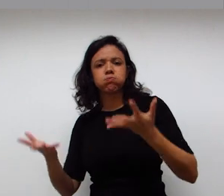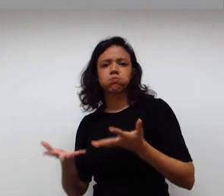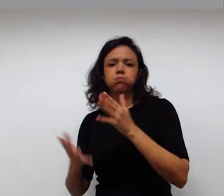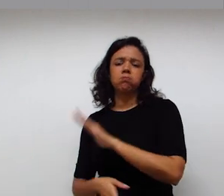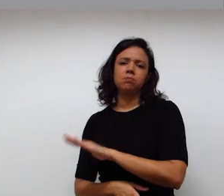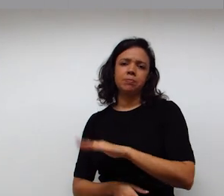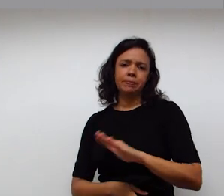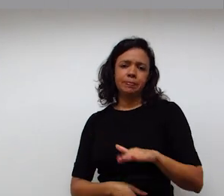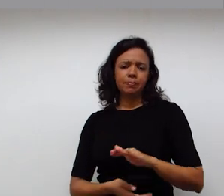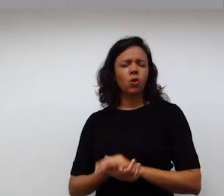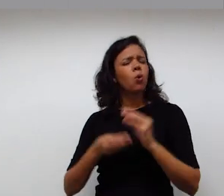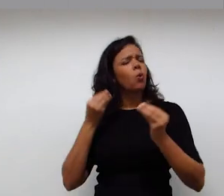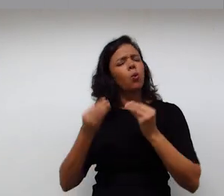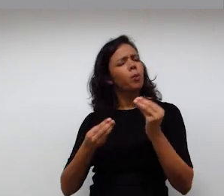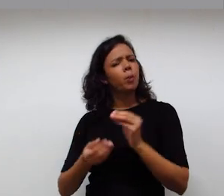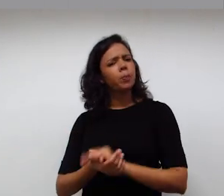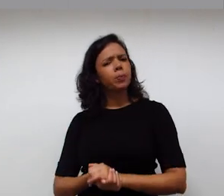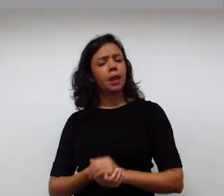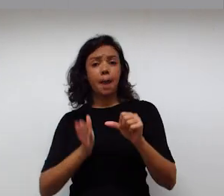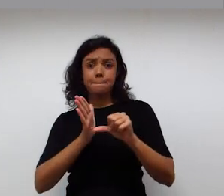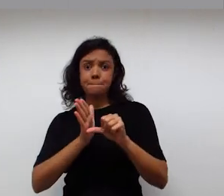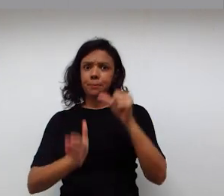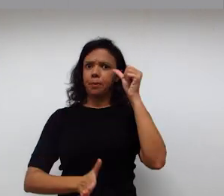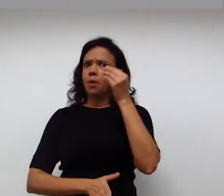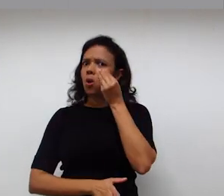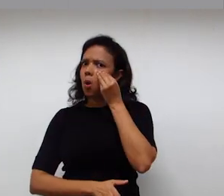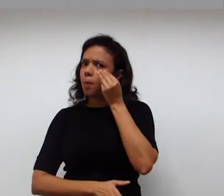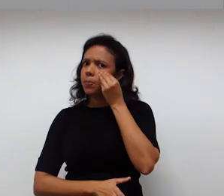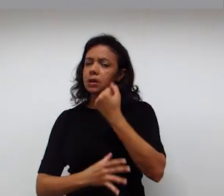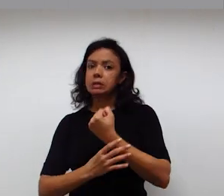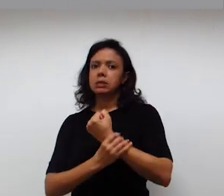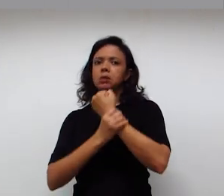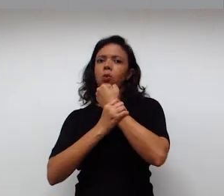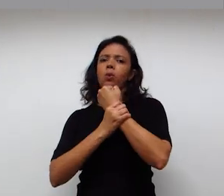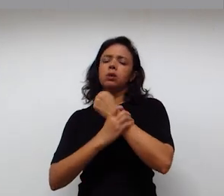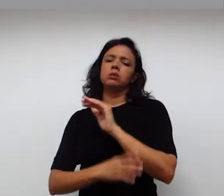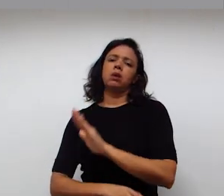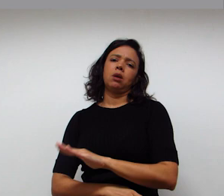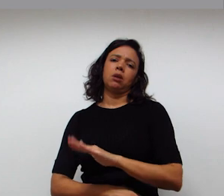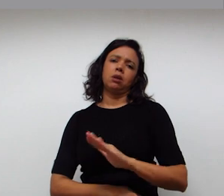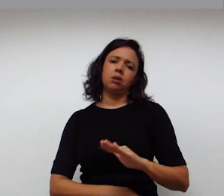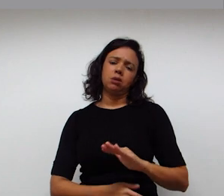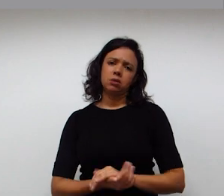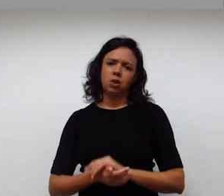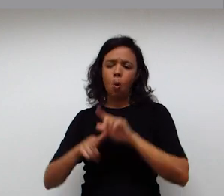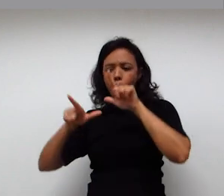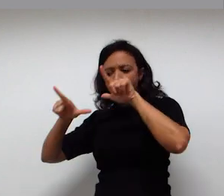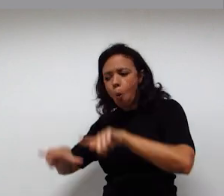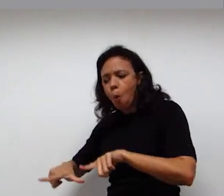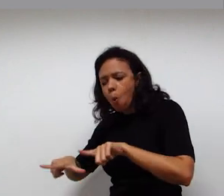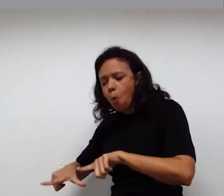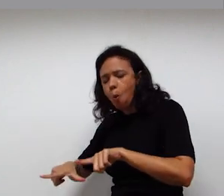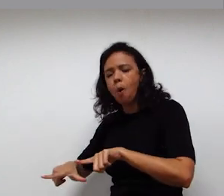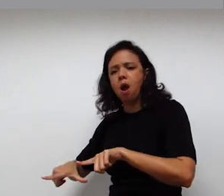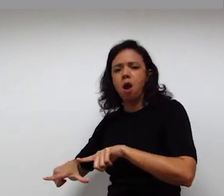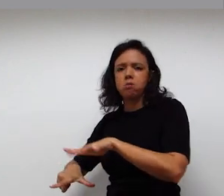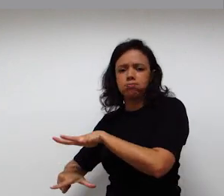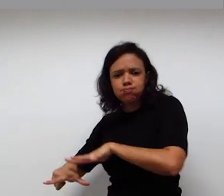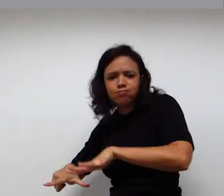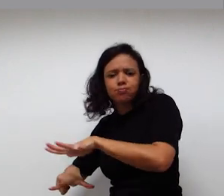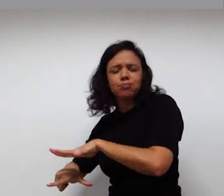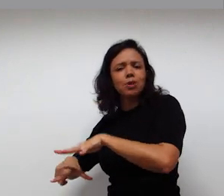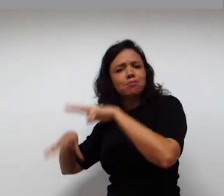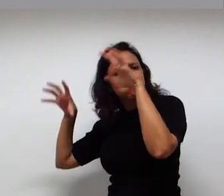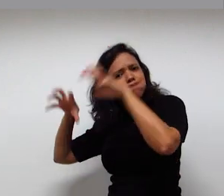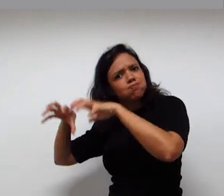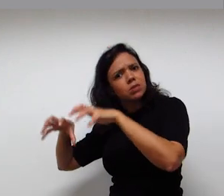feito? A primeira coisa a observar é a segurança da criança, o local que vai ser realizado esse banho. Se ela já consegue